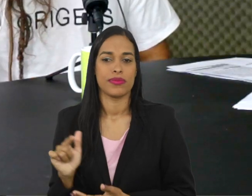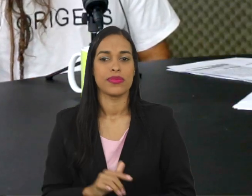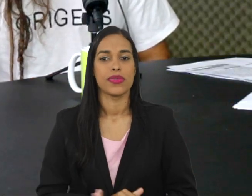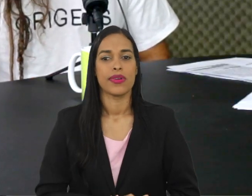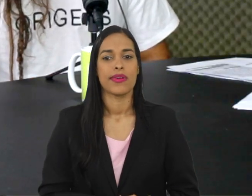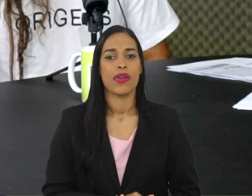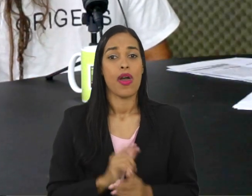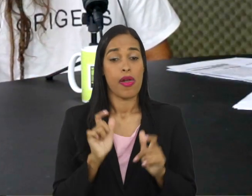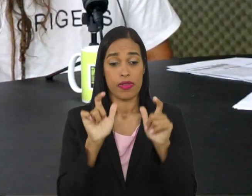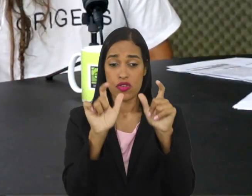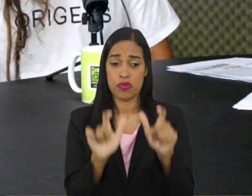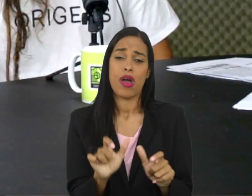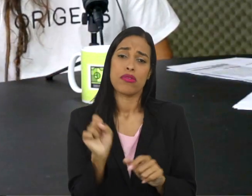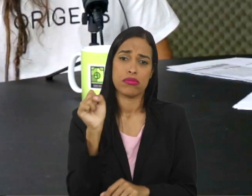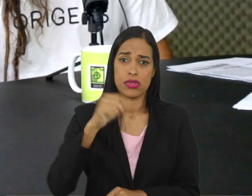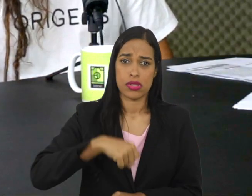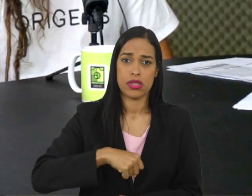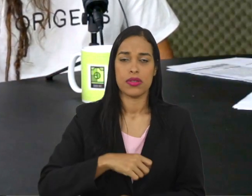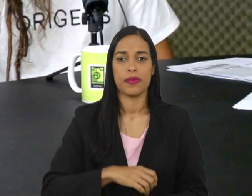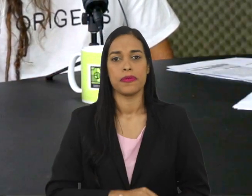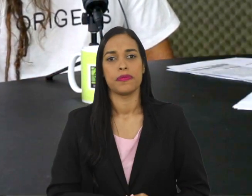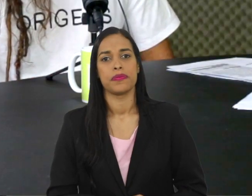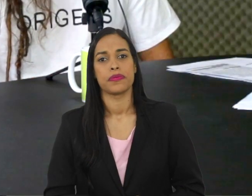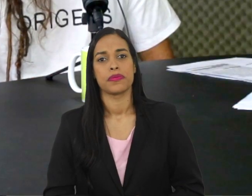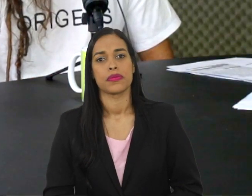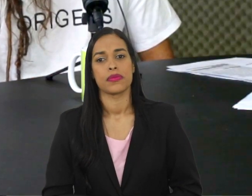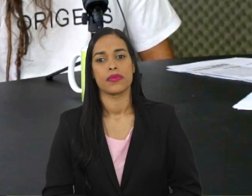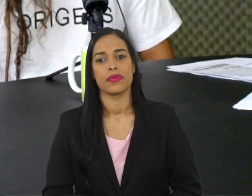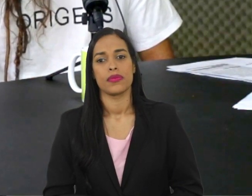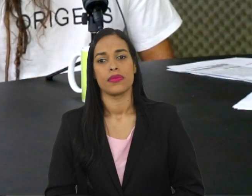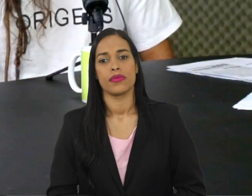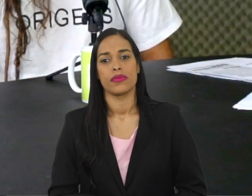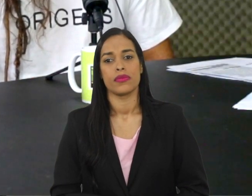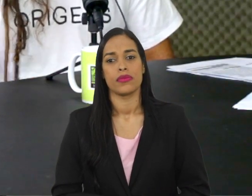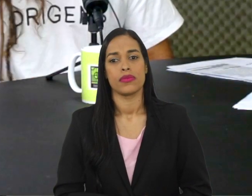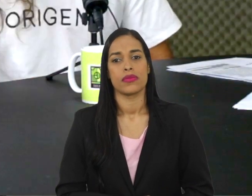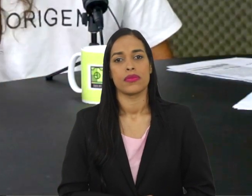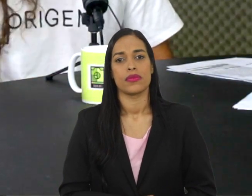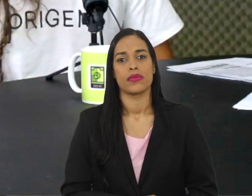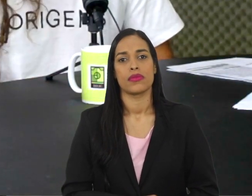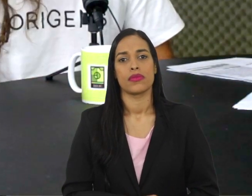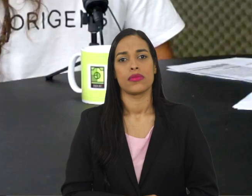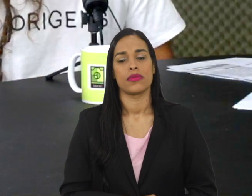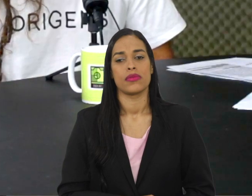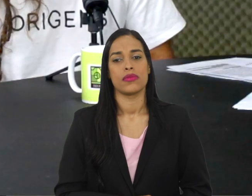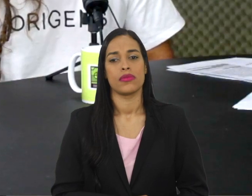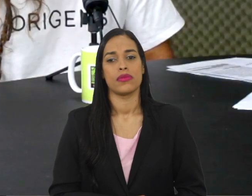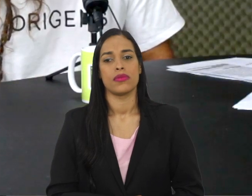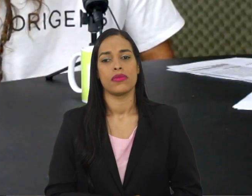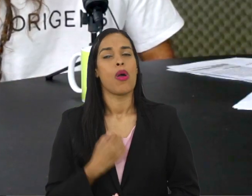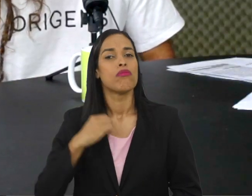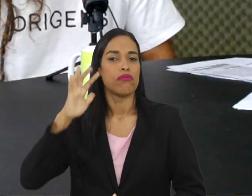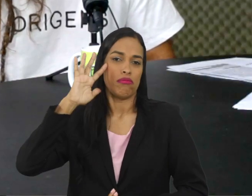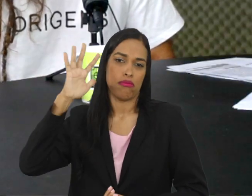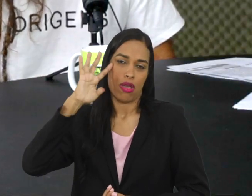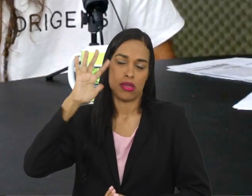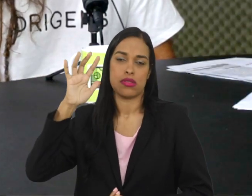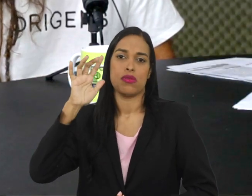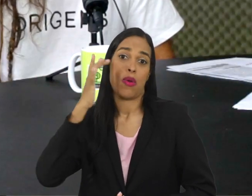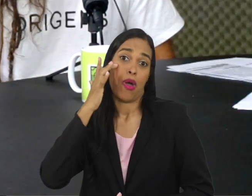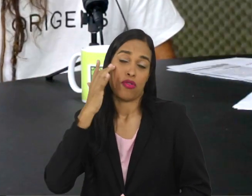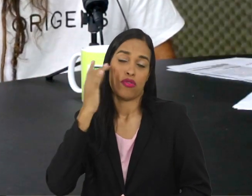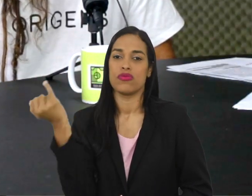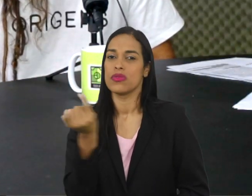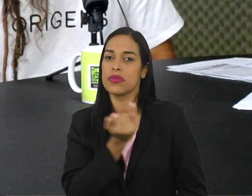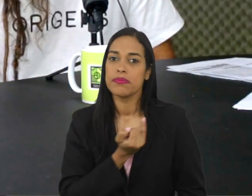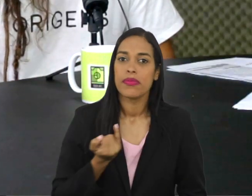E nesse sentido, eu acho que tem espaço para isso tudo. Sim. Né? E mesmo assim, a gente encontra reações, mas eu penso